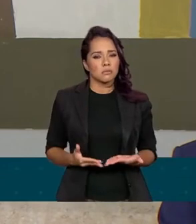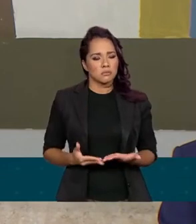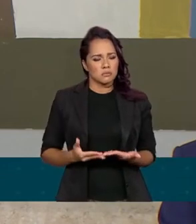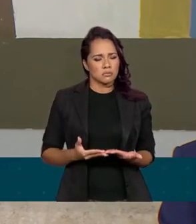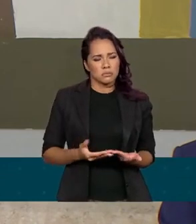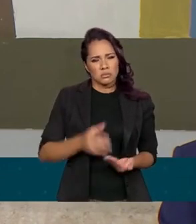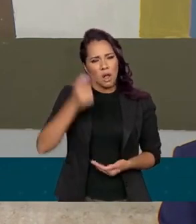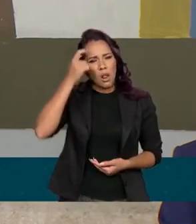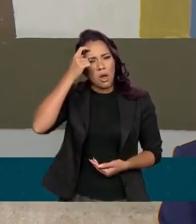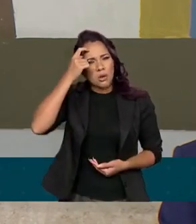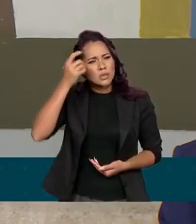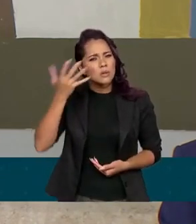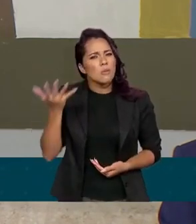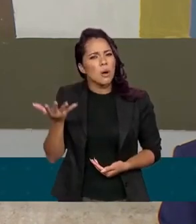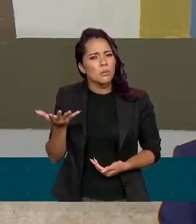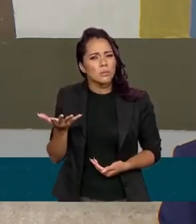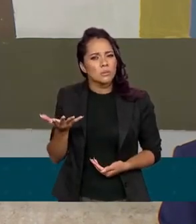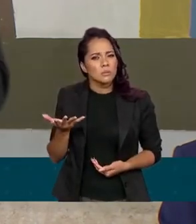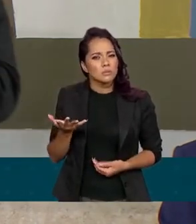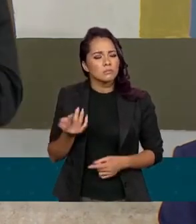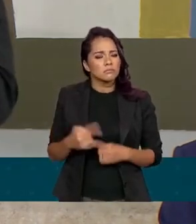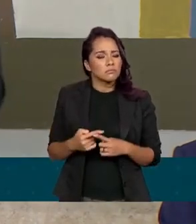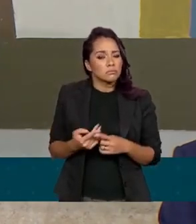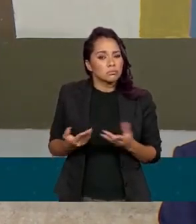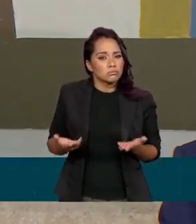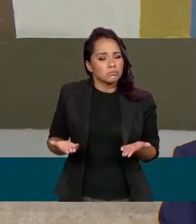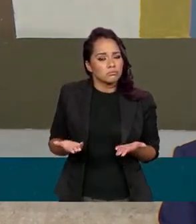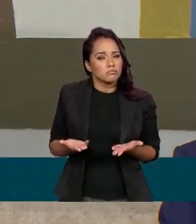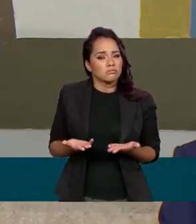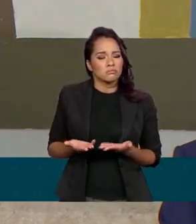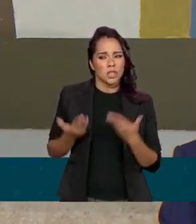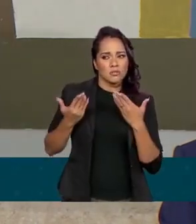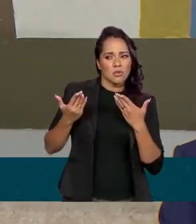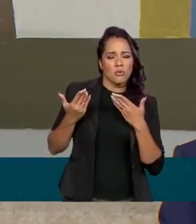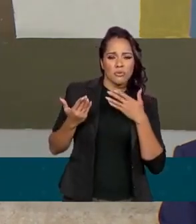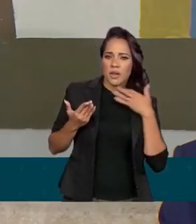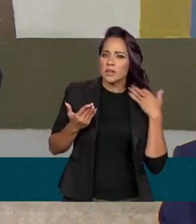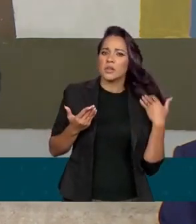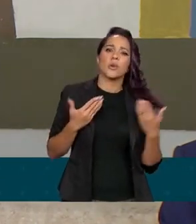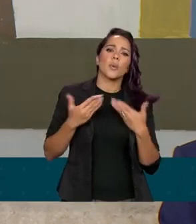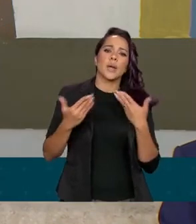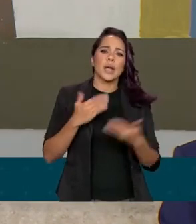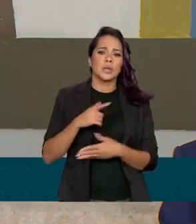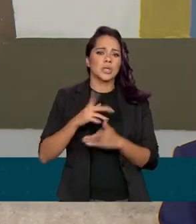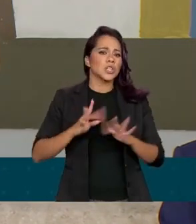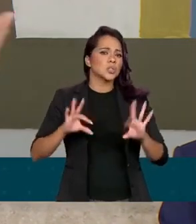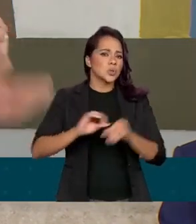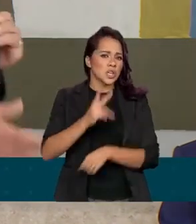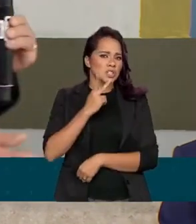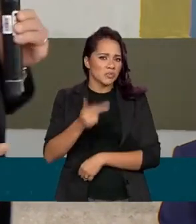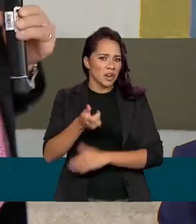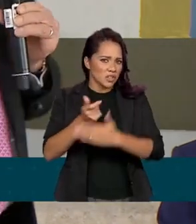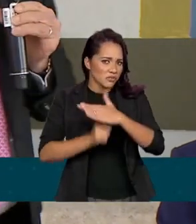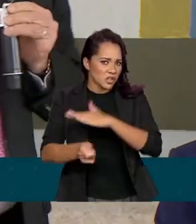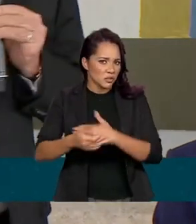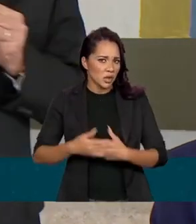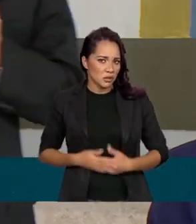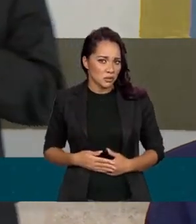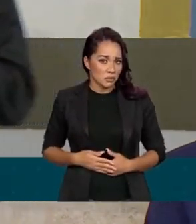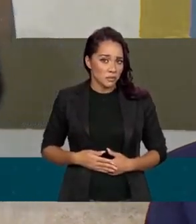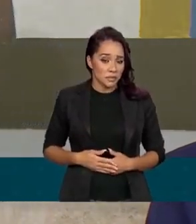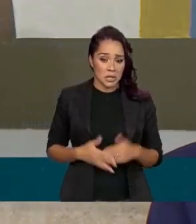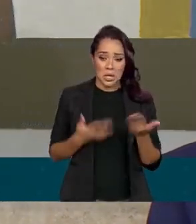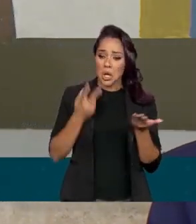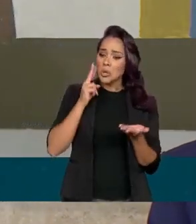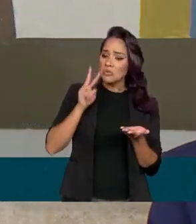é a lógica? Qual é a lógica da desconfiança que o mercado tem de tudo que a gente fala de investimento? Eu